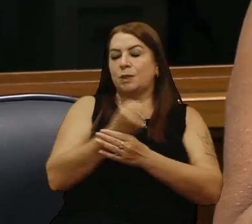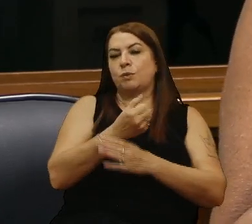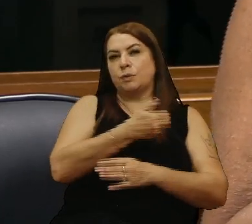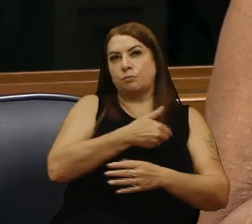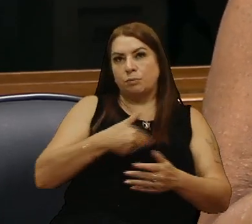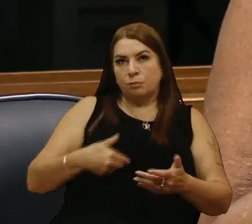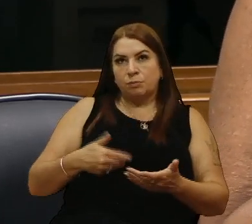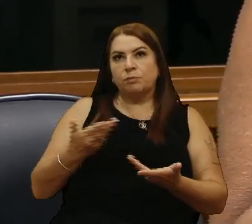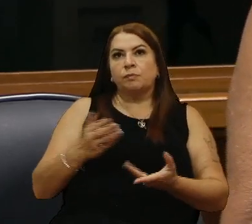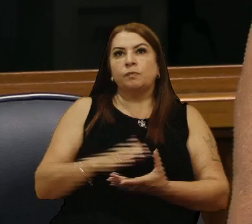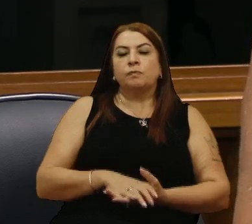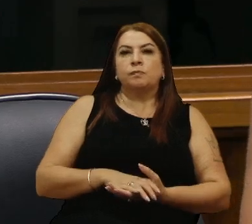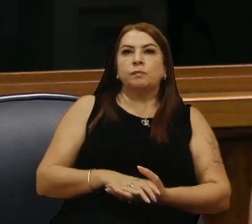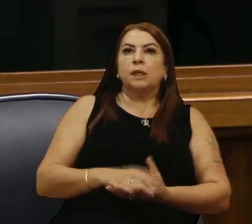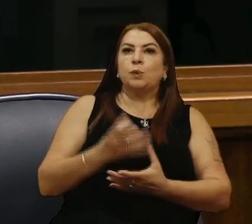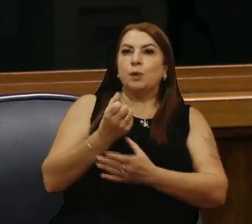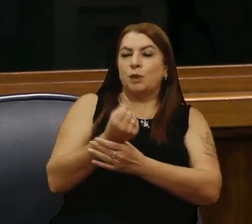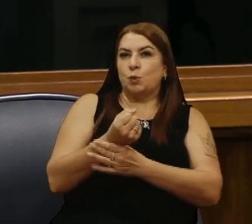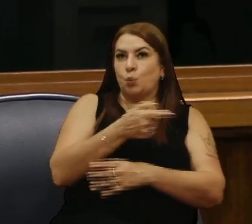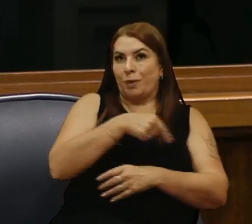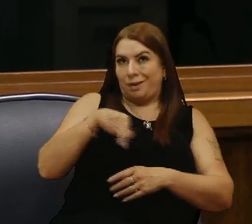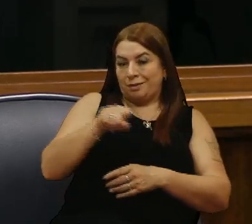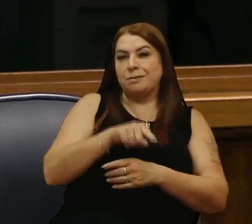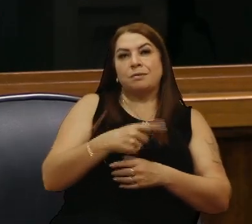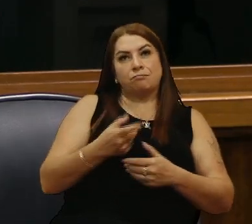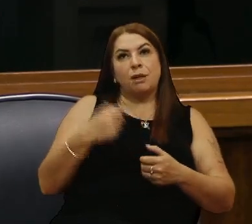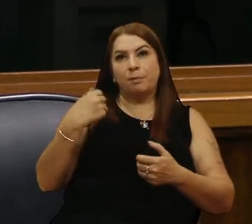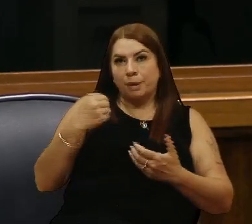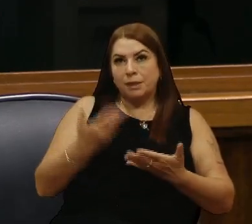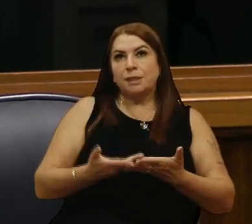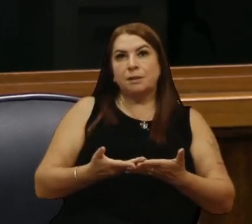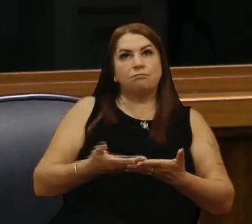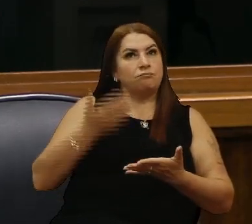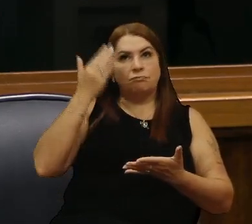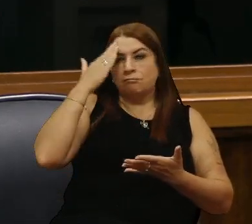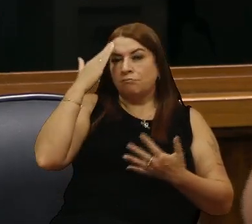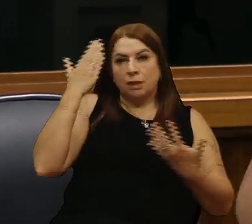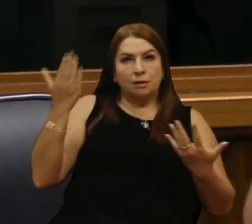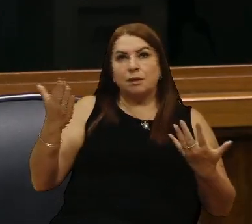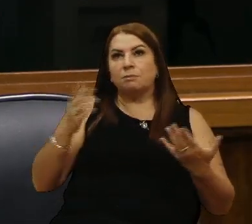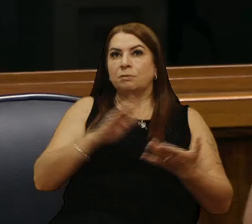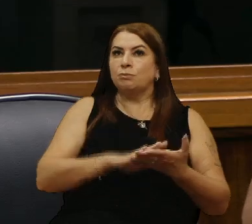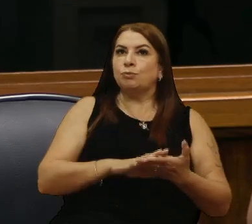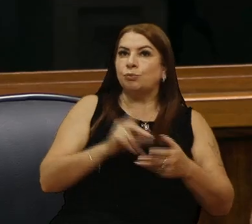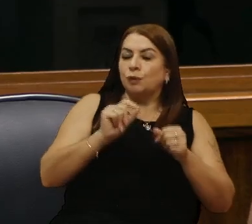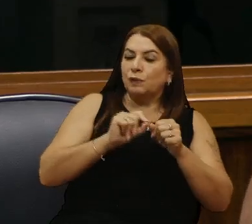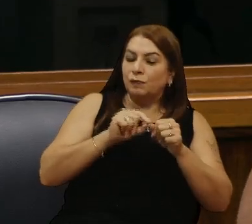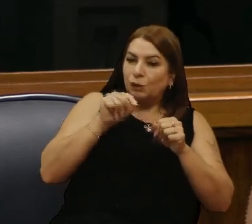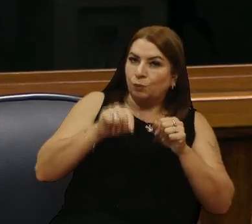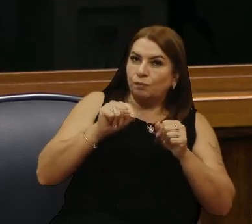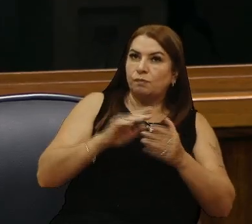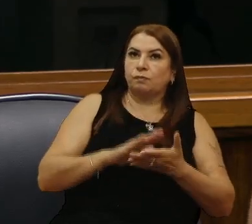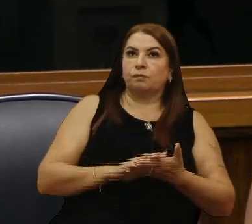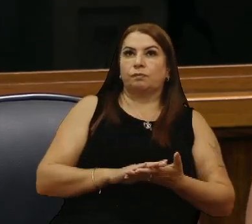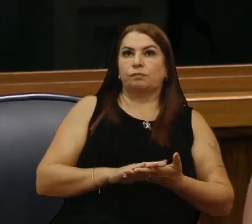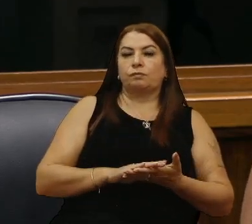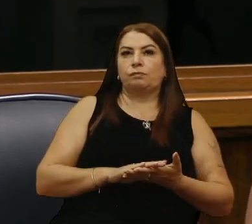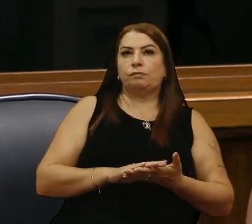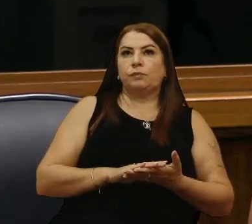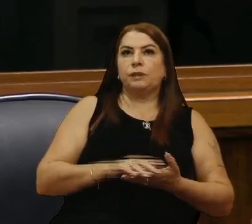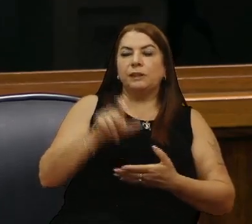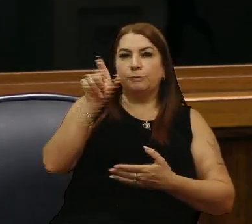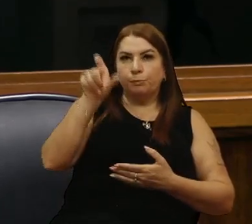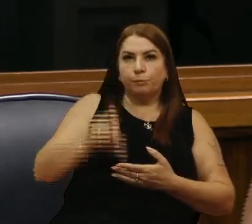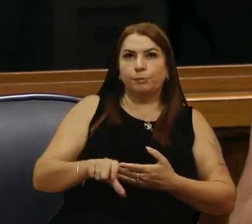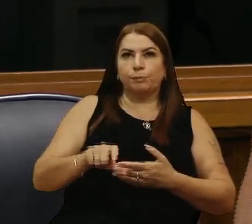pública. Então, a segurança, ela precisa, a gente sabe que com o que é feito aqui, as